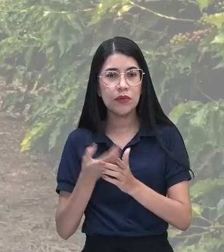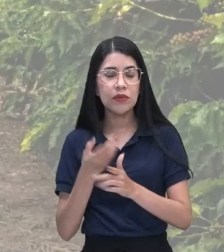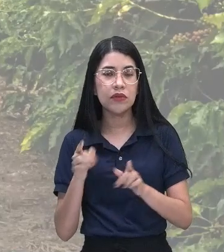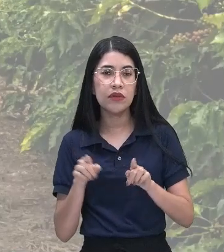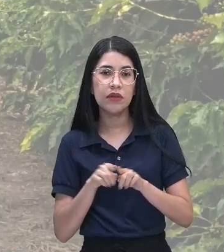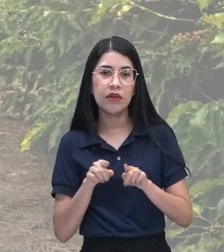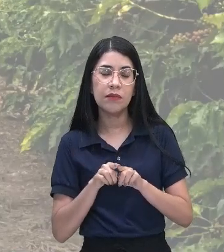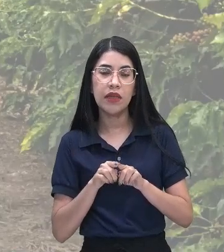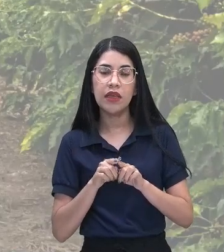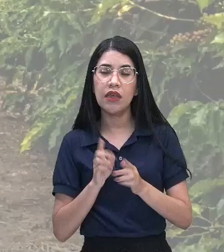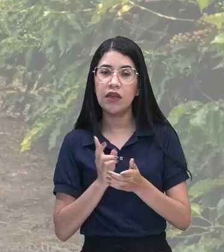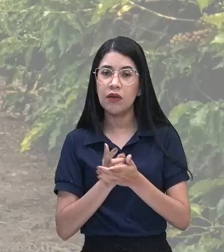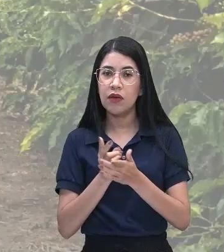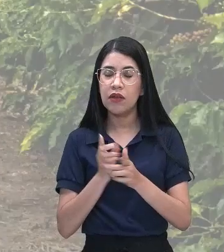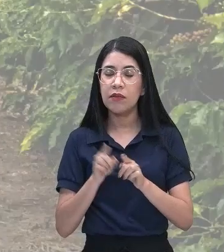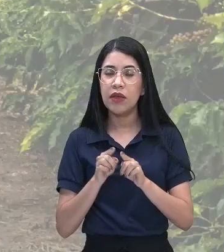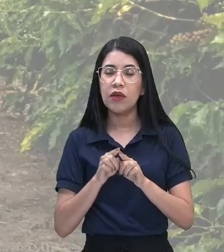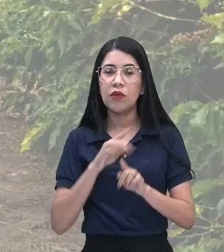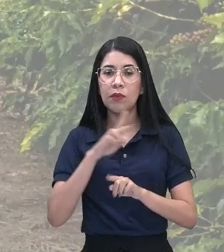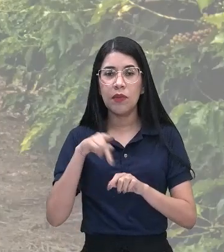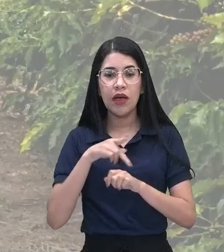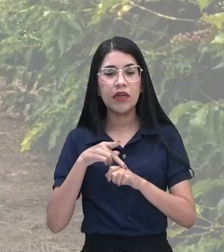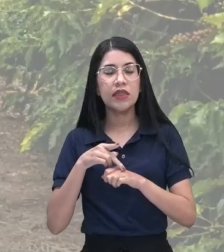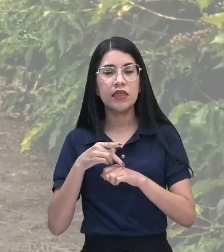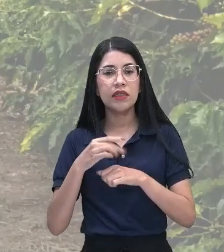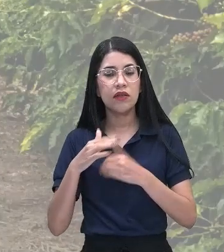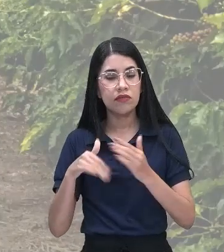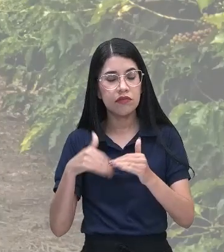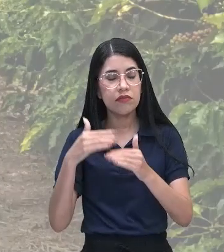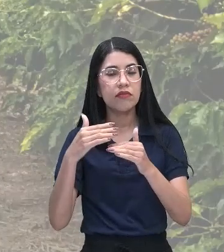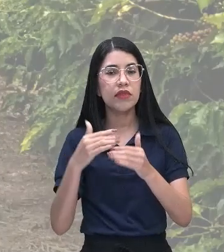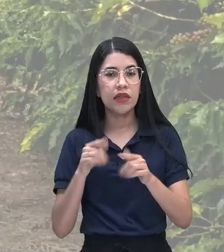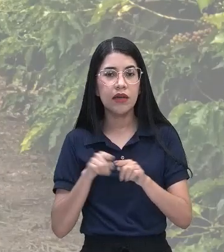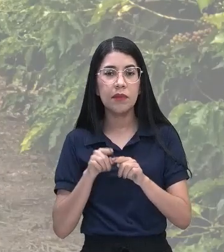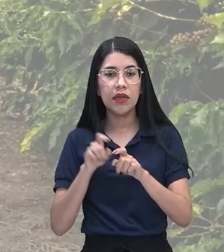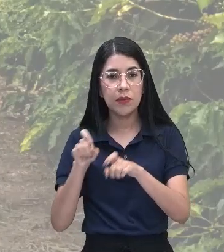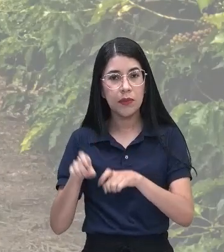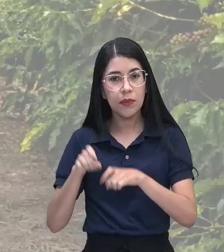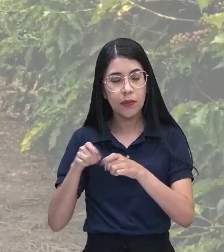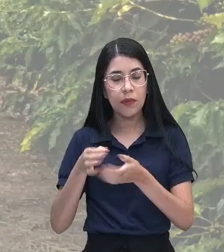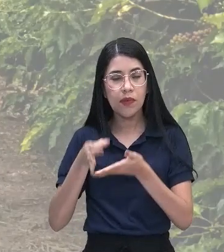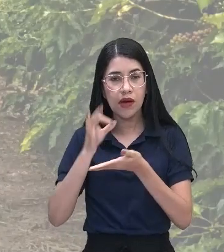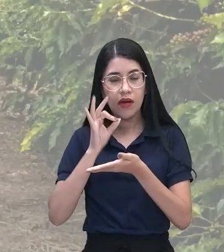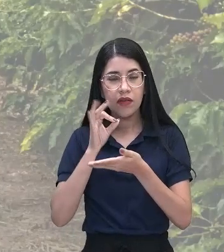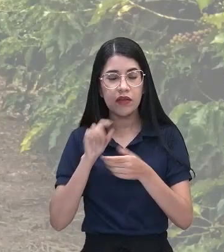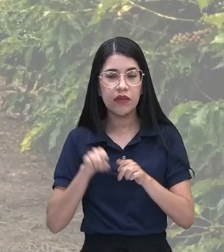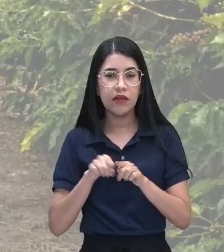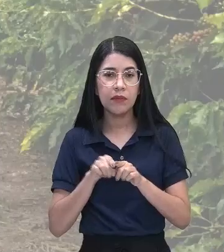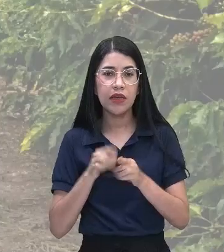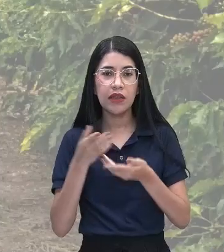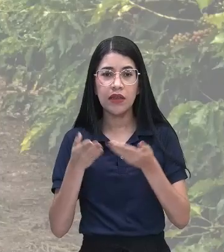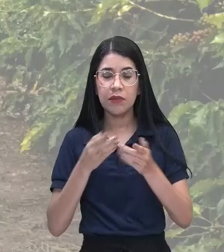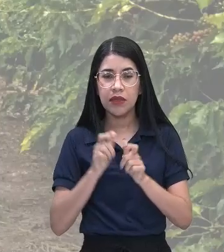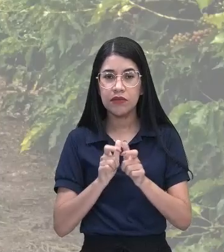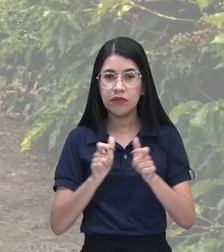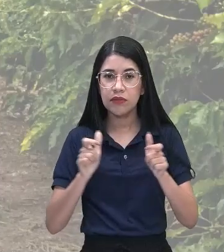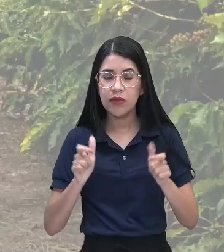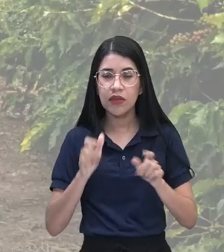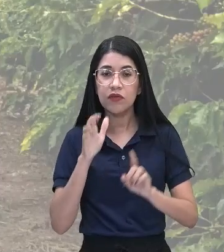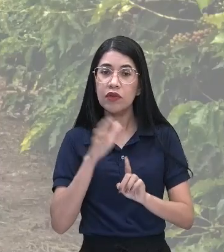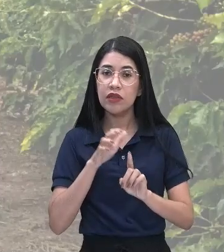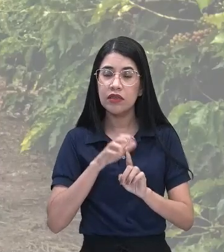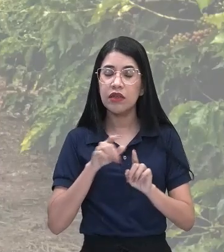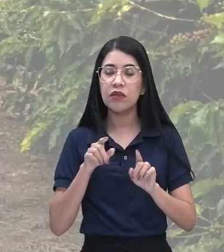global, impulsionado por países emergentes e cultura do café. A combinação de oferta reduzida e a demanda crescente, pressionando os preços